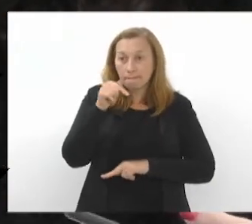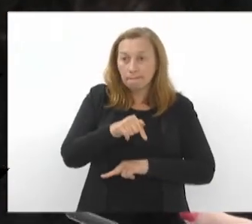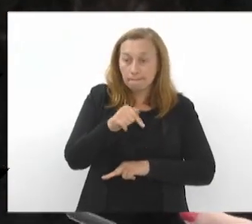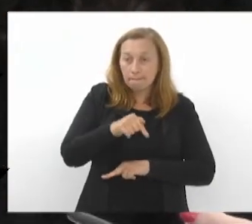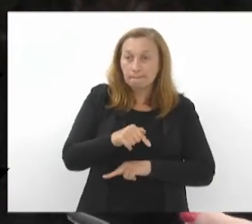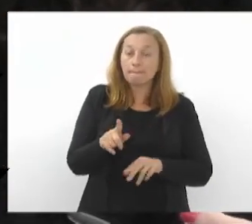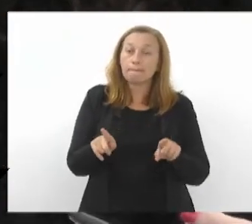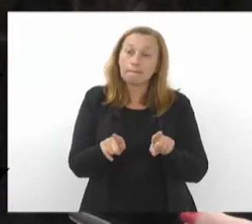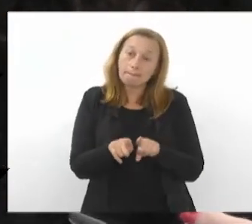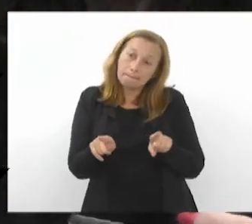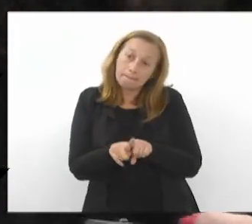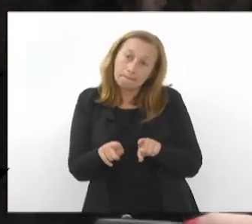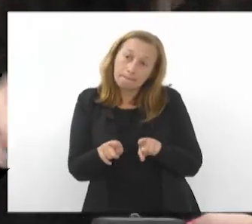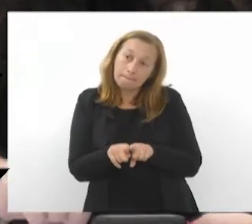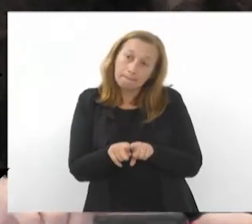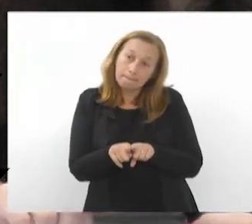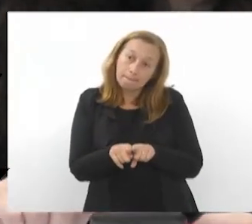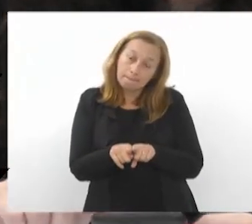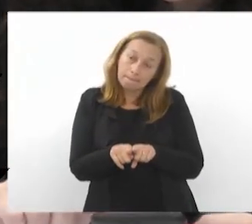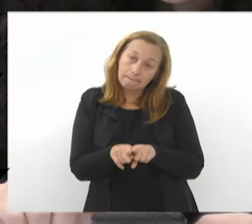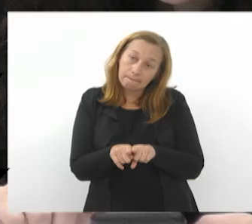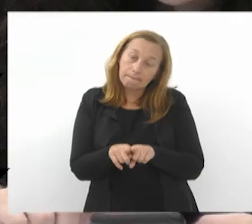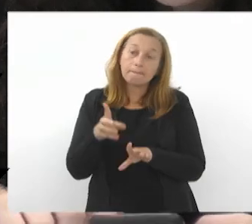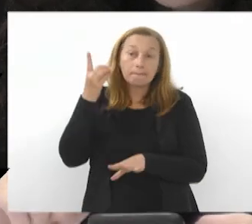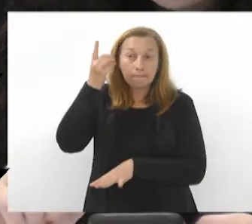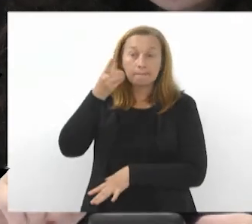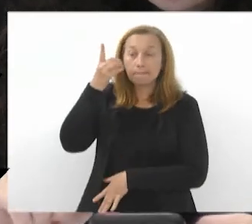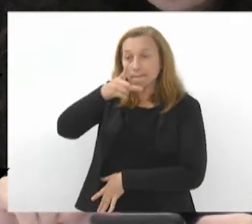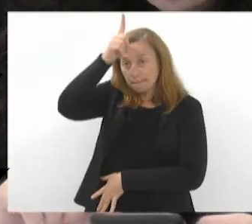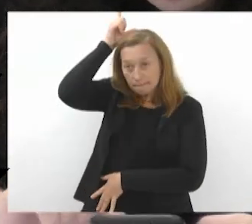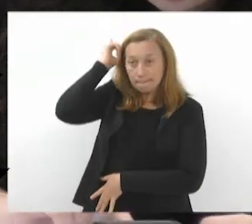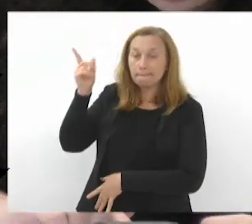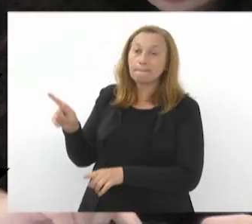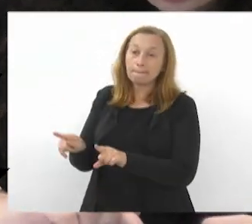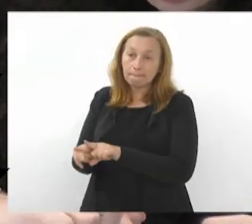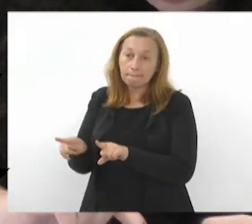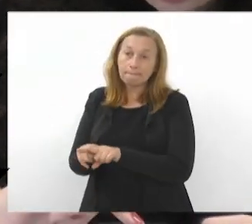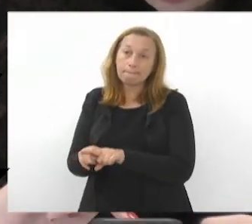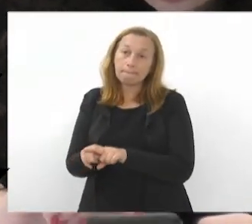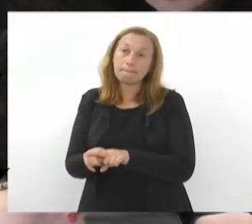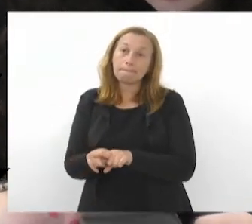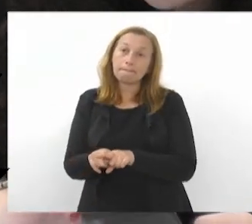que também, pelo o que o deputado Luiz Paulo falou, também seria